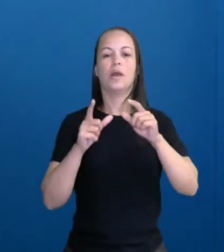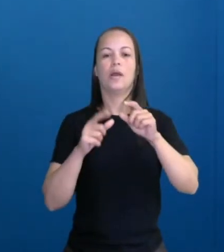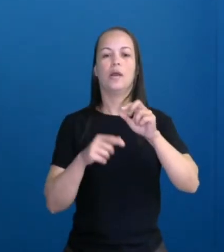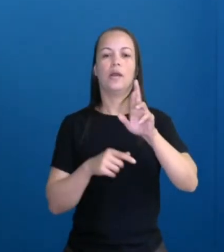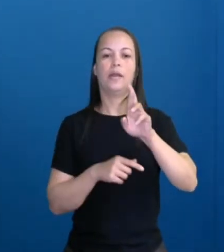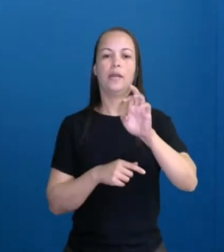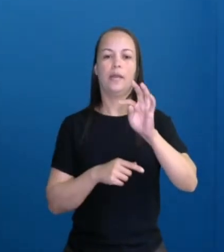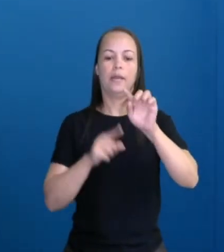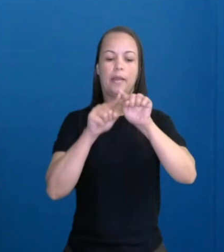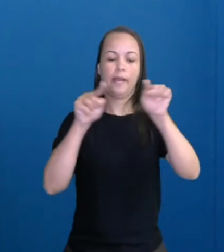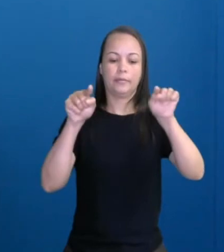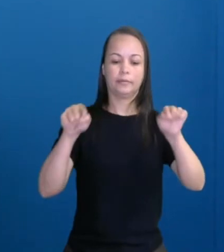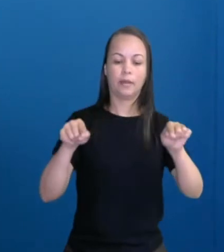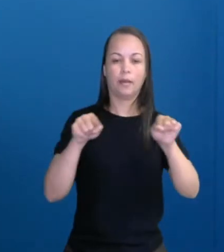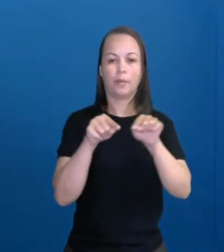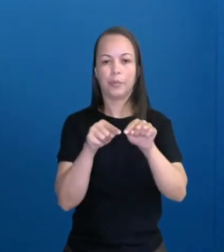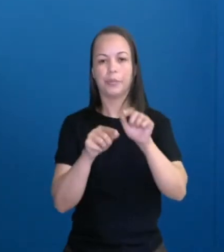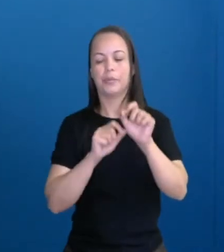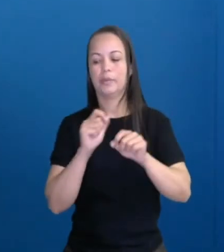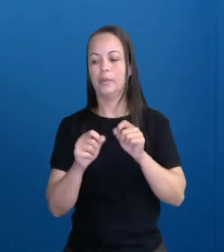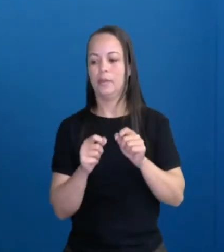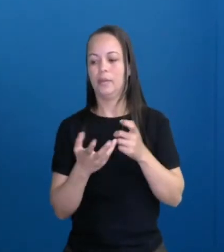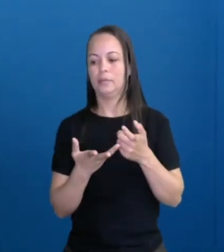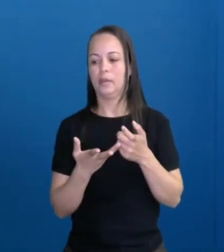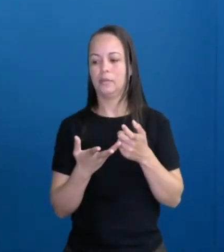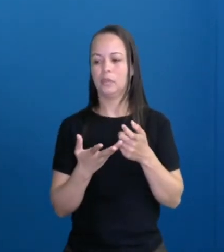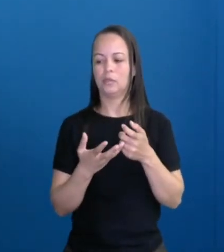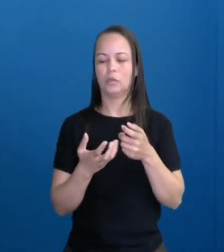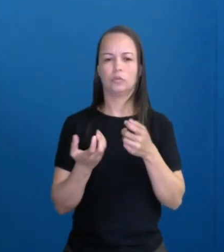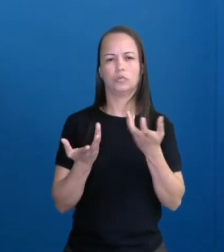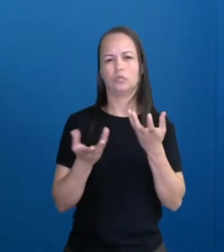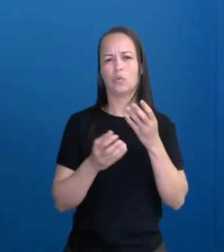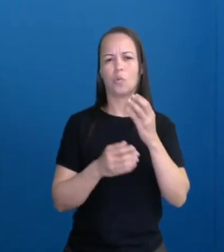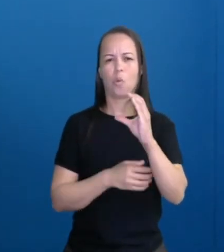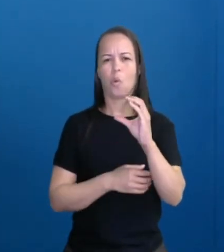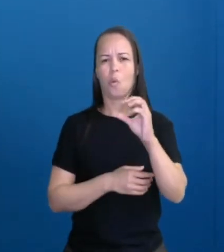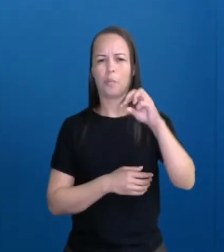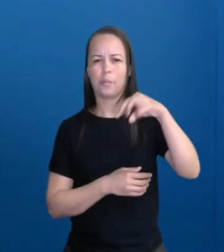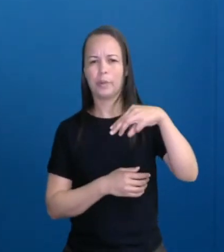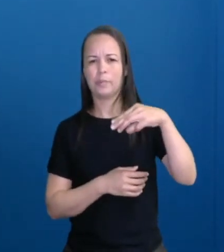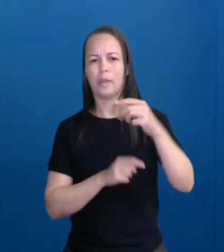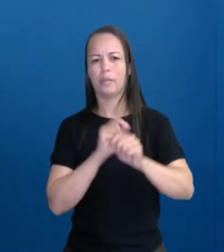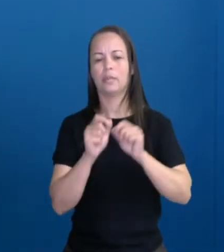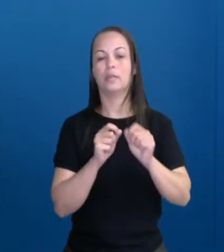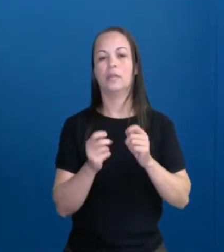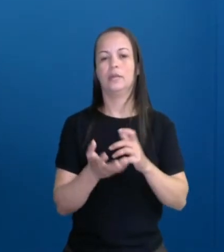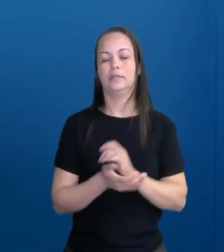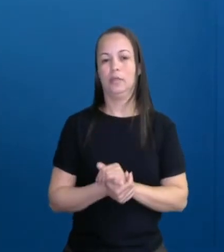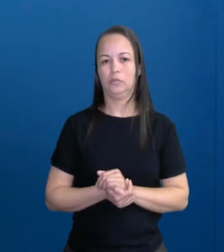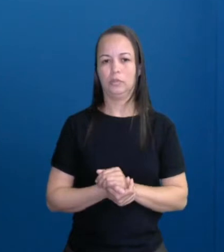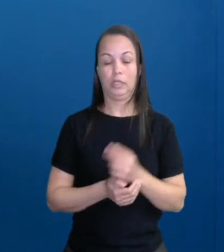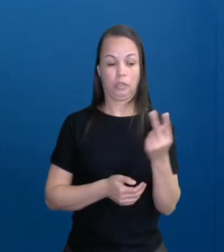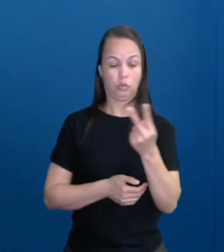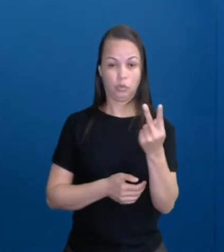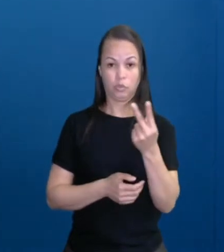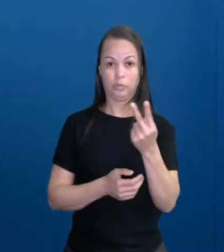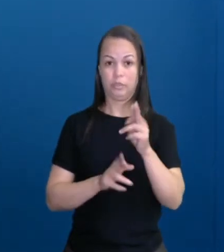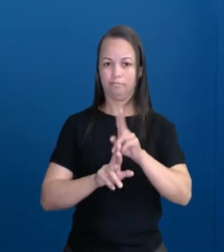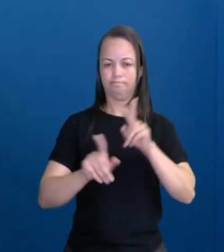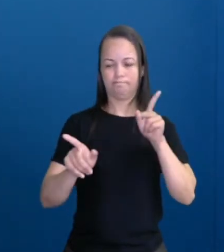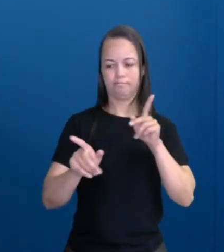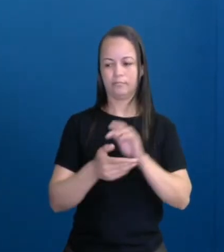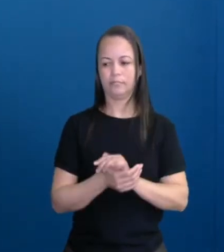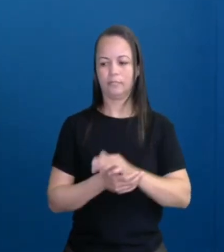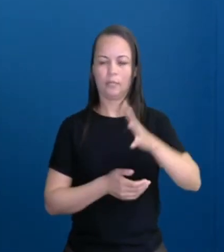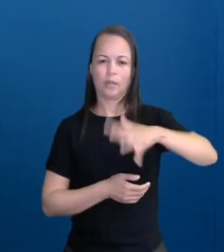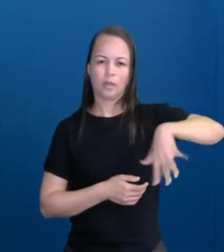Ó, um retângulo é como aqui o modelo da TV, né? Duas medidas diferentes, né? A área